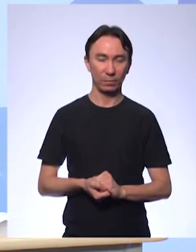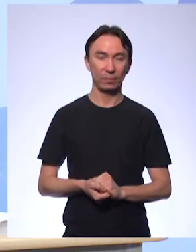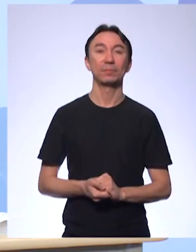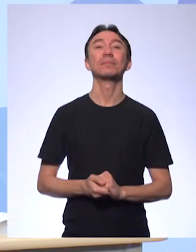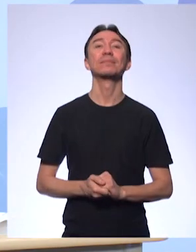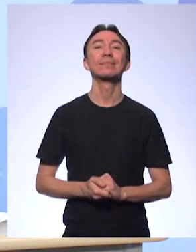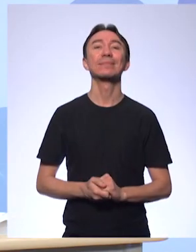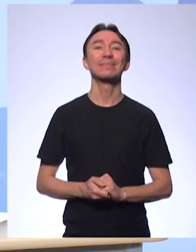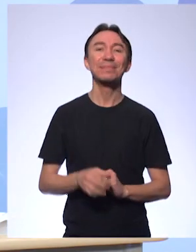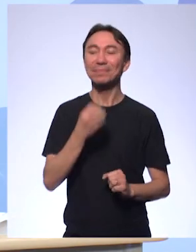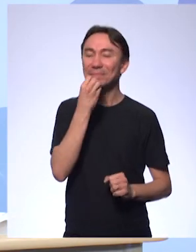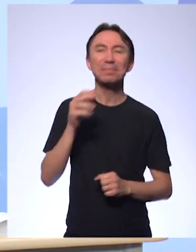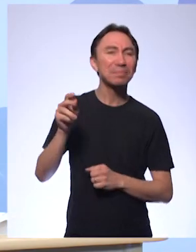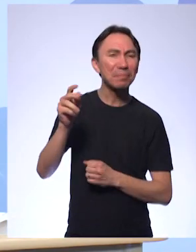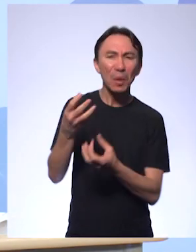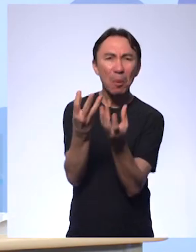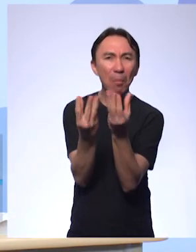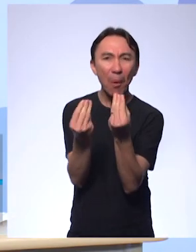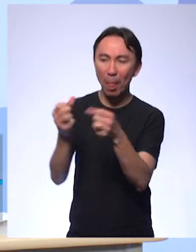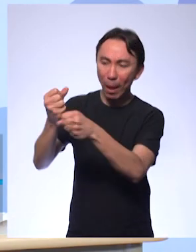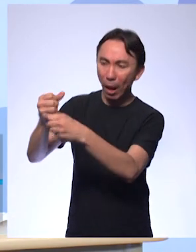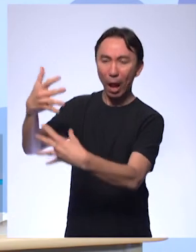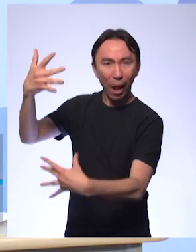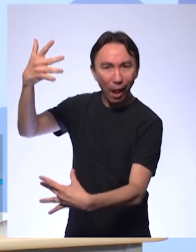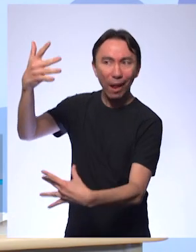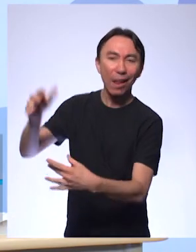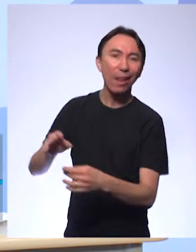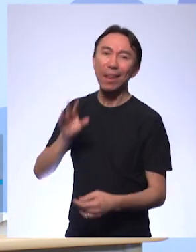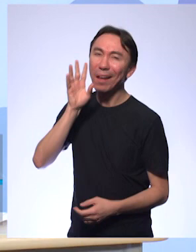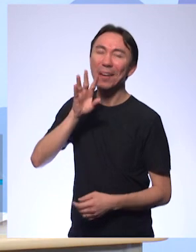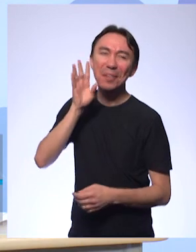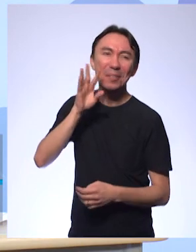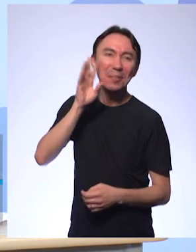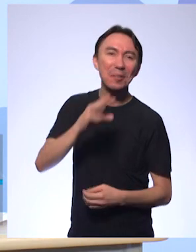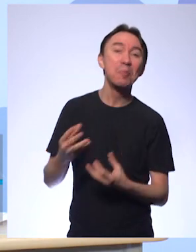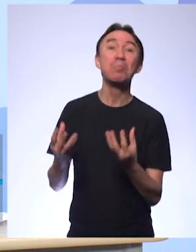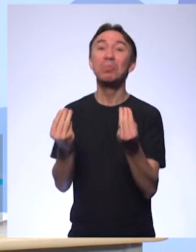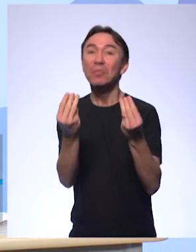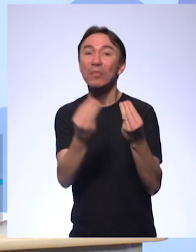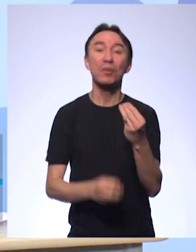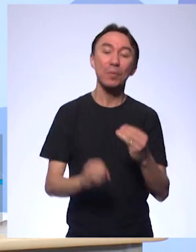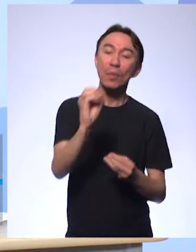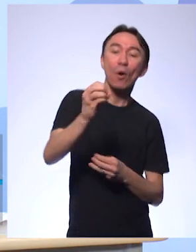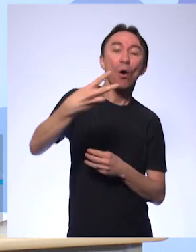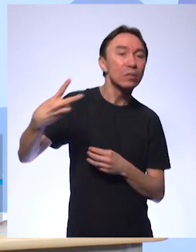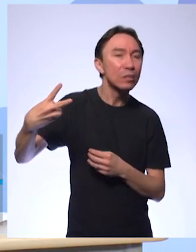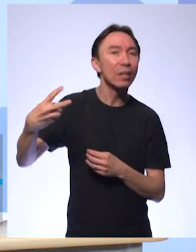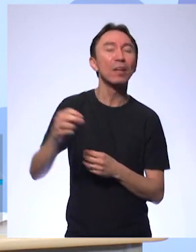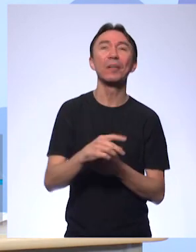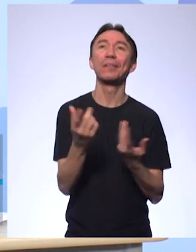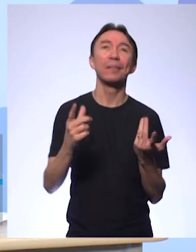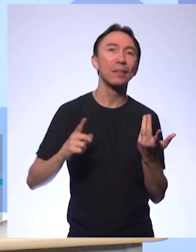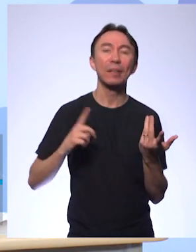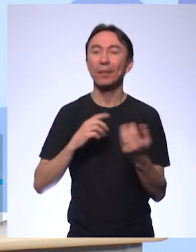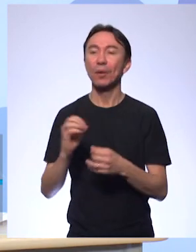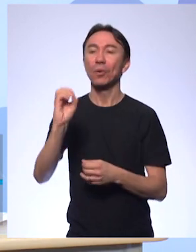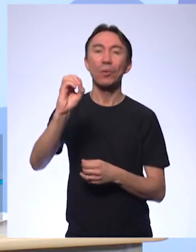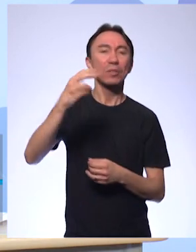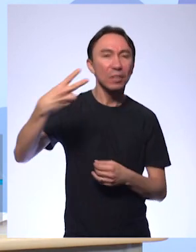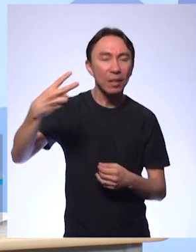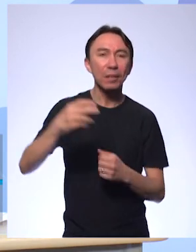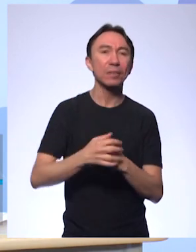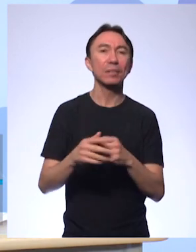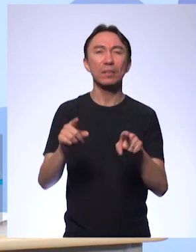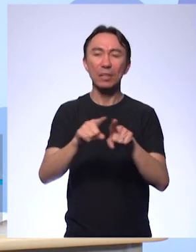Professor, muitas interações interessantes aqui. Muita gente foi na onda do oxigênio, alguns colocaram oxigênio e gás carbônico, por